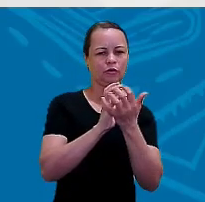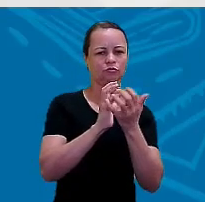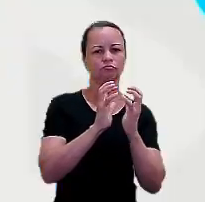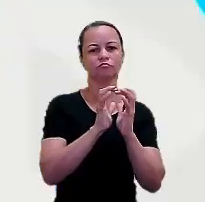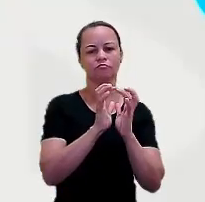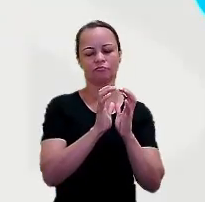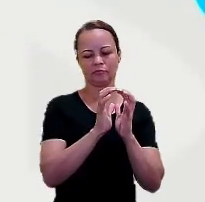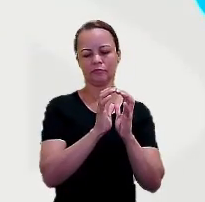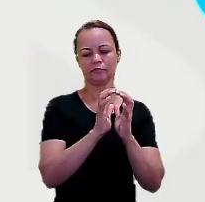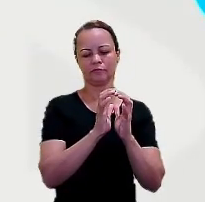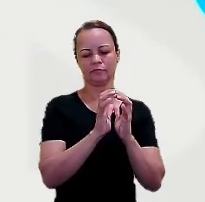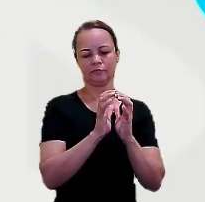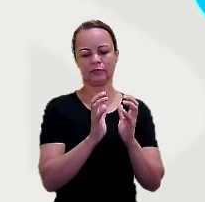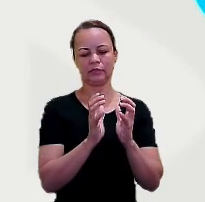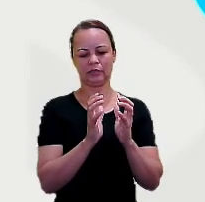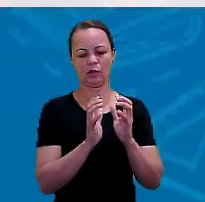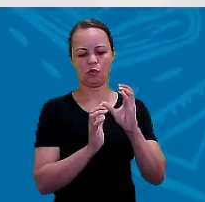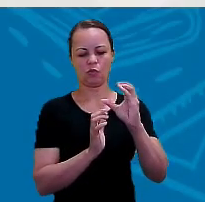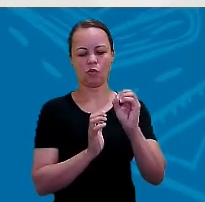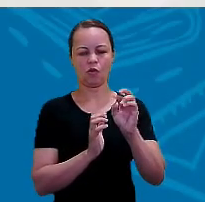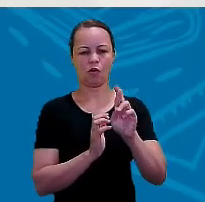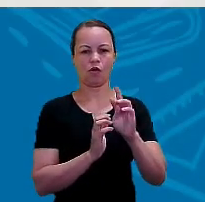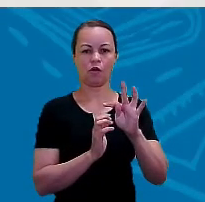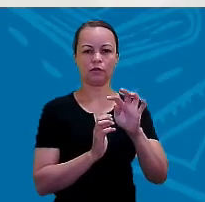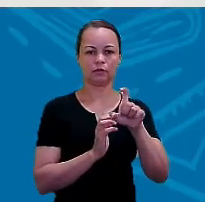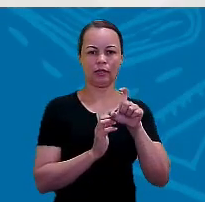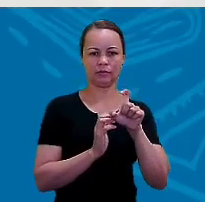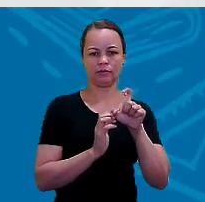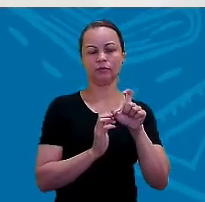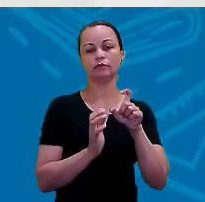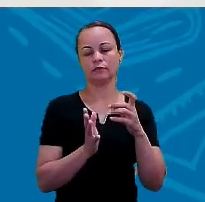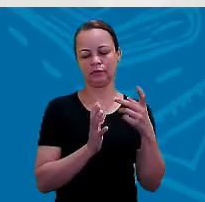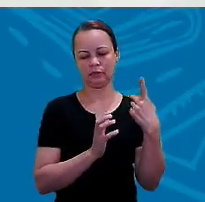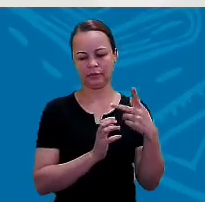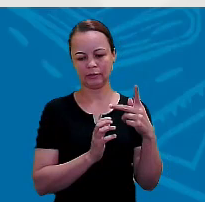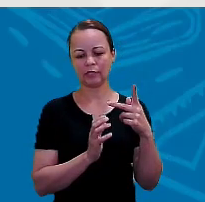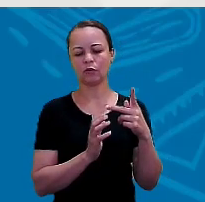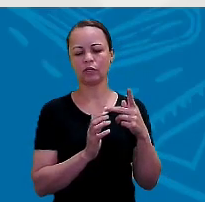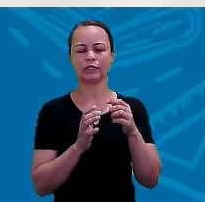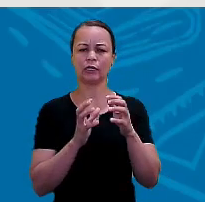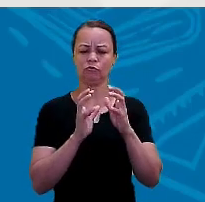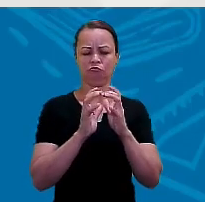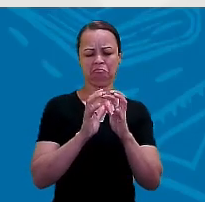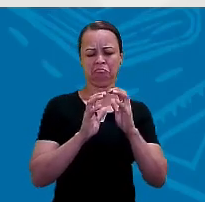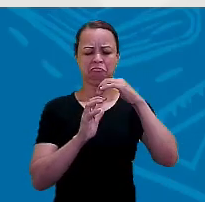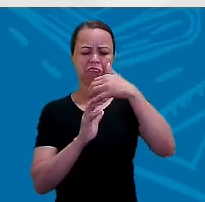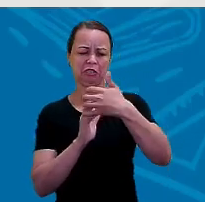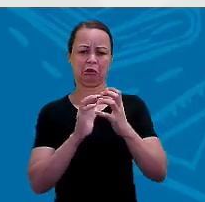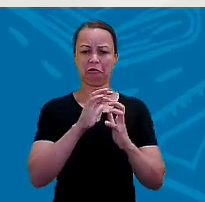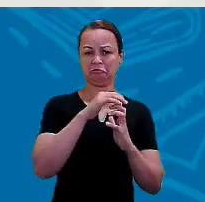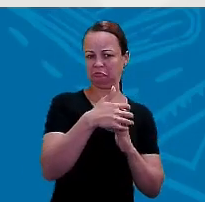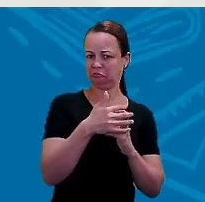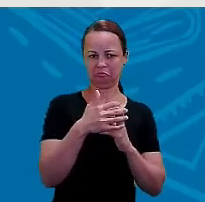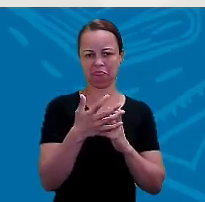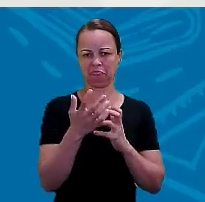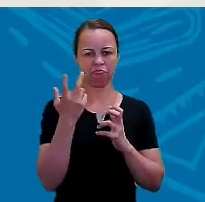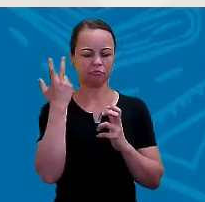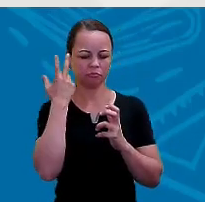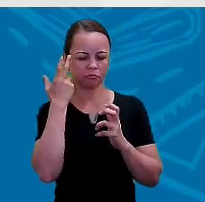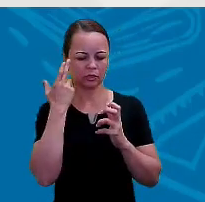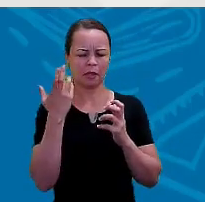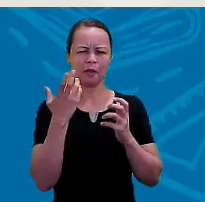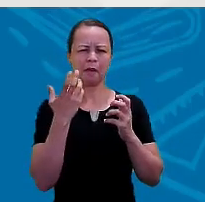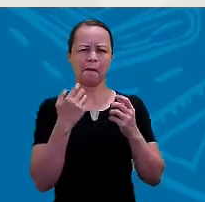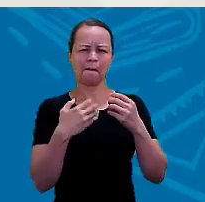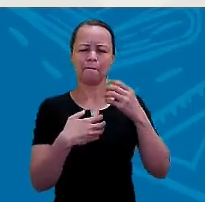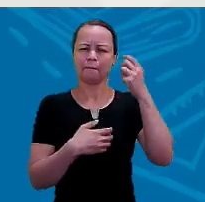estão vendo. E mais uma vez está associado tanto com o hemisfério direito como o hemisfério esquerdo. Então, pensou em emoção, uma